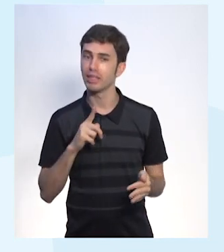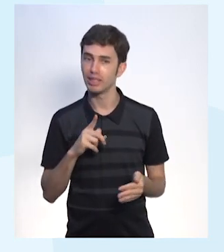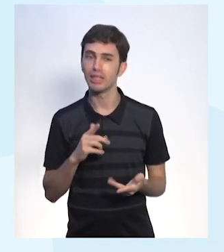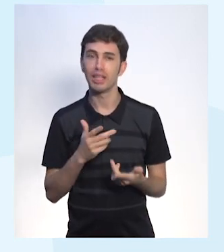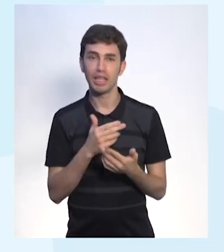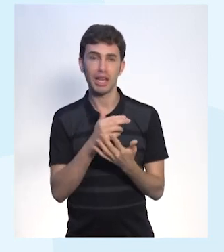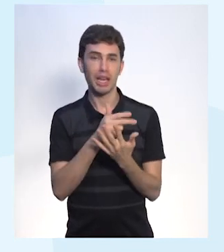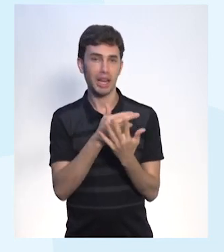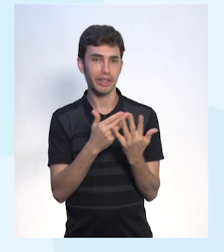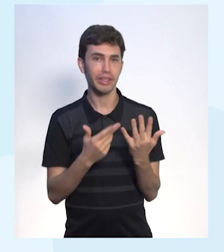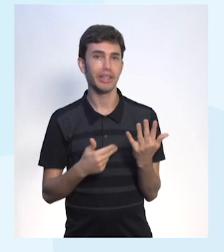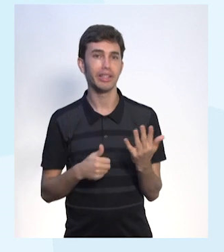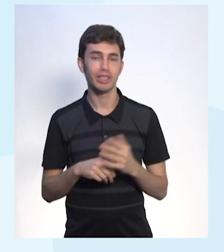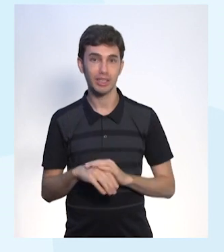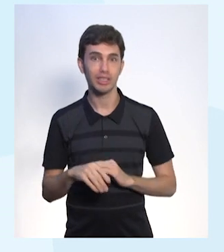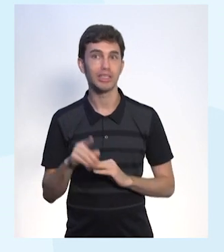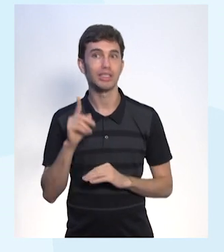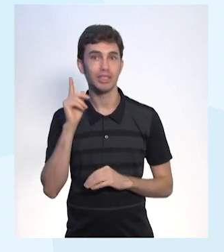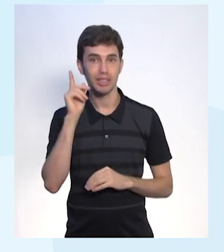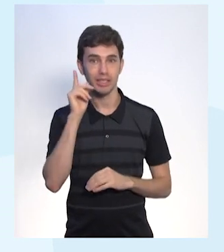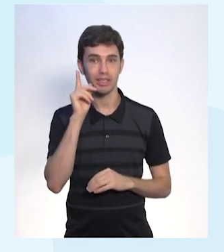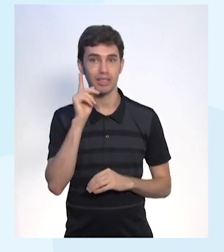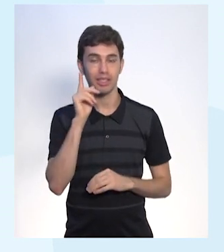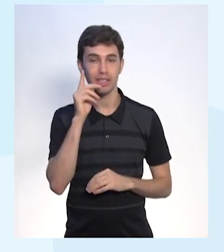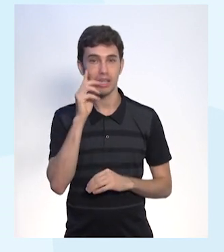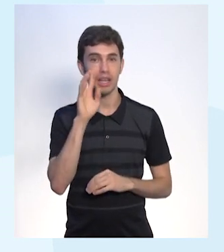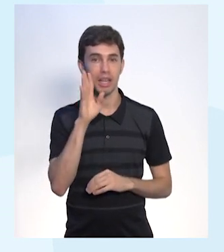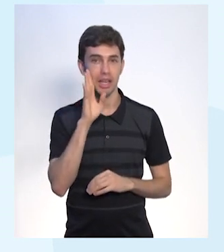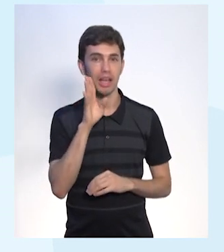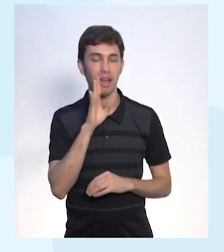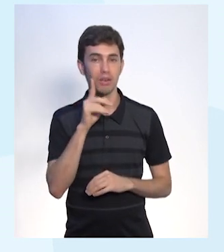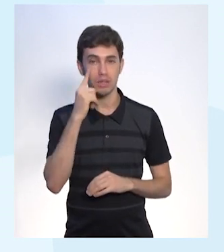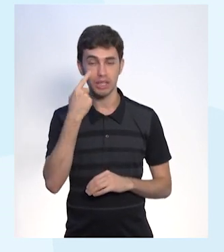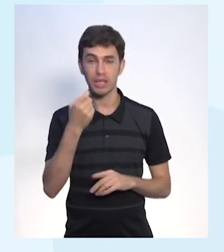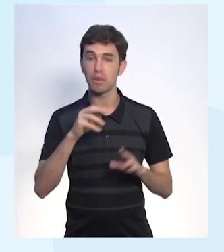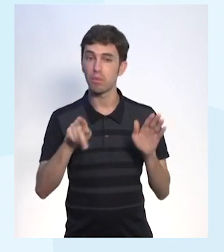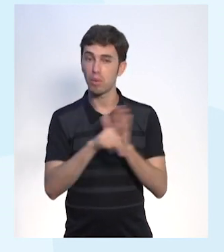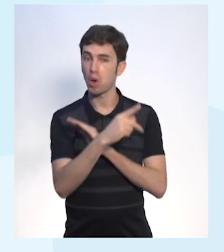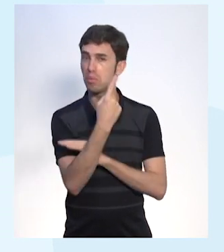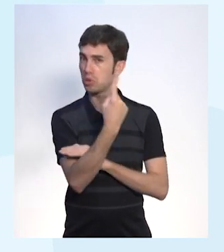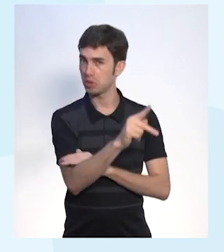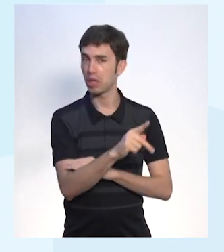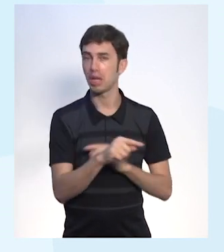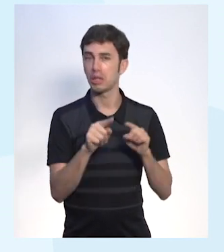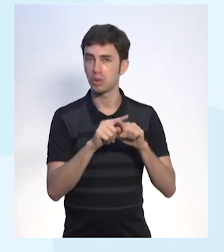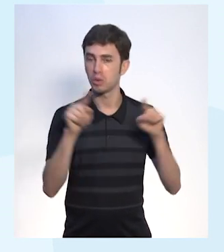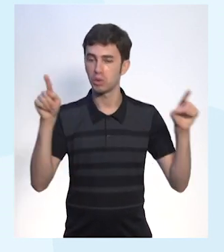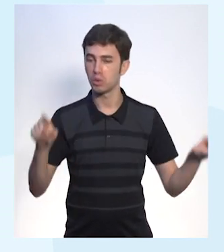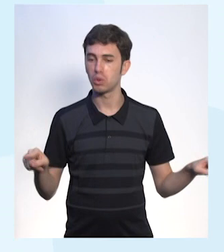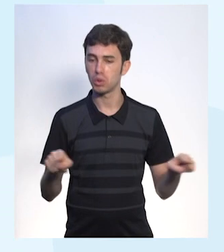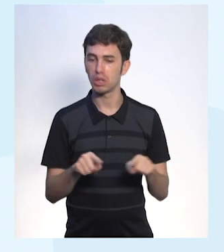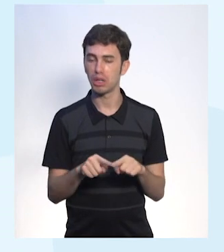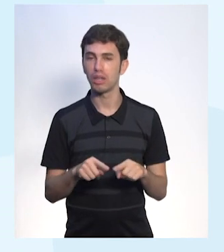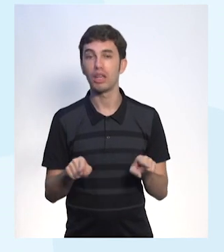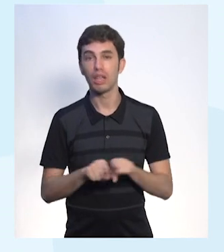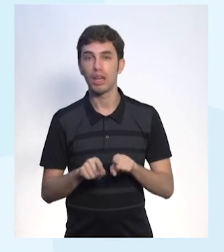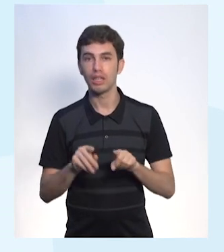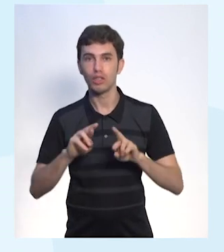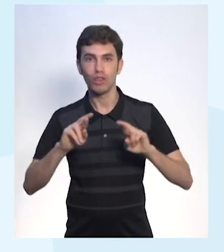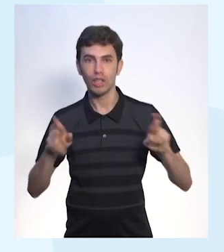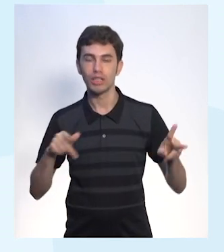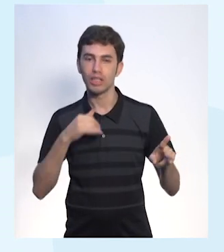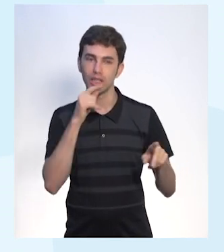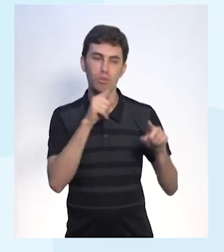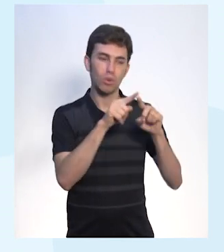algumas características assim bastante interessantes e peculiares que diferenciam, por exemplo, o quadrado